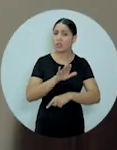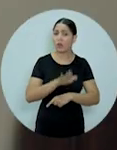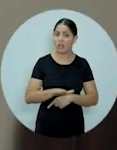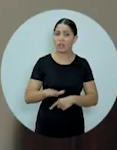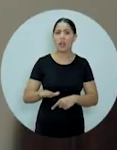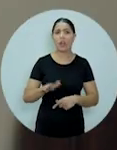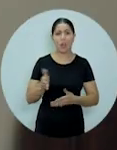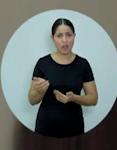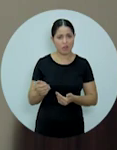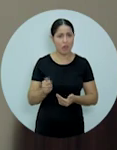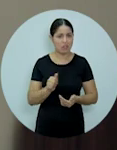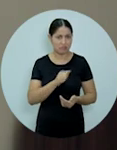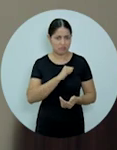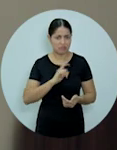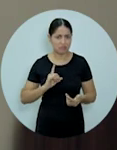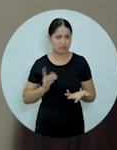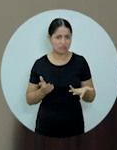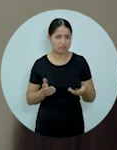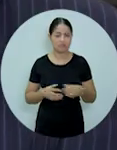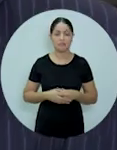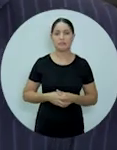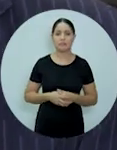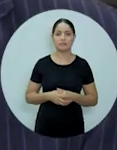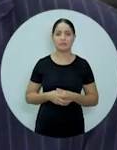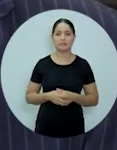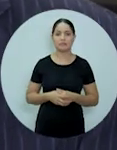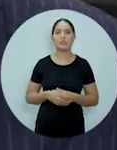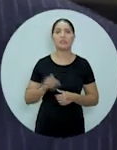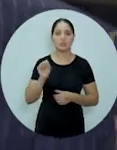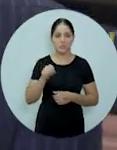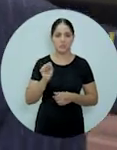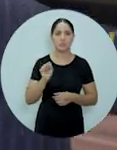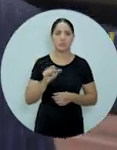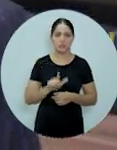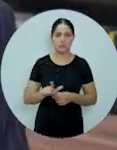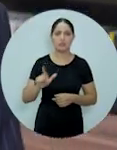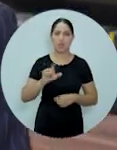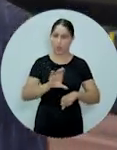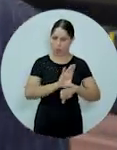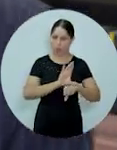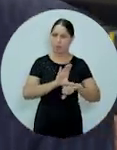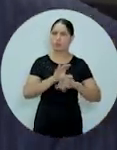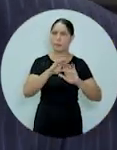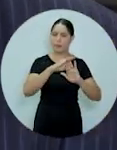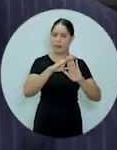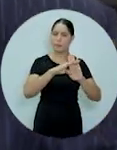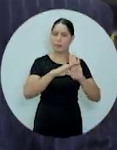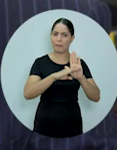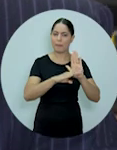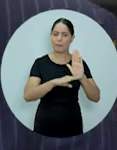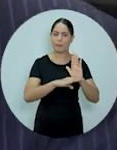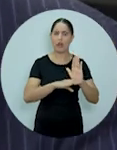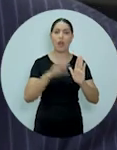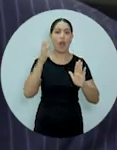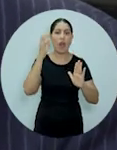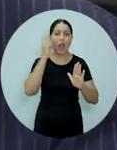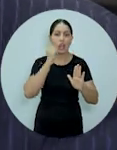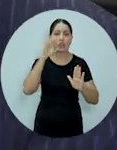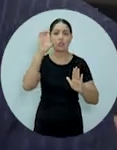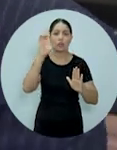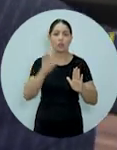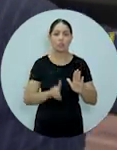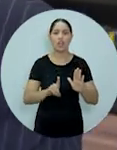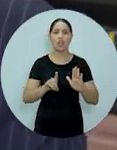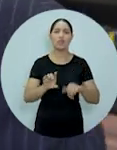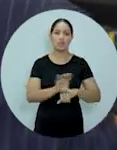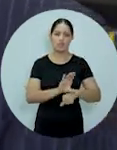proteção integral das crianças e adolescentes? Sem dúvida, isso é uma cláusula constitucional. A adoção é um direito